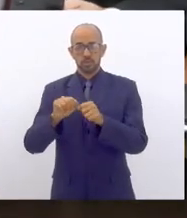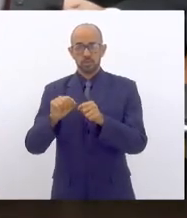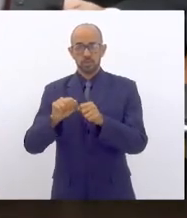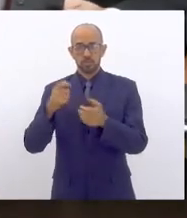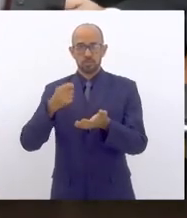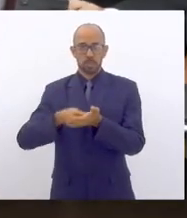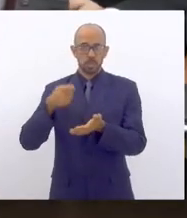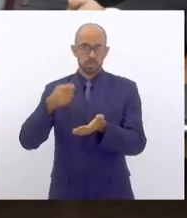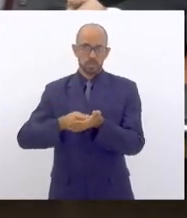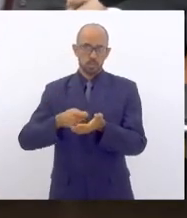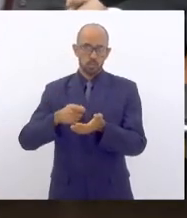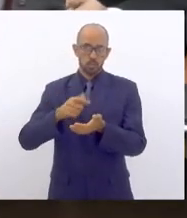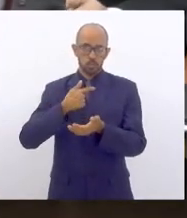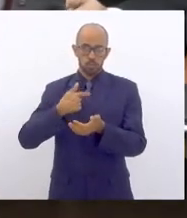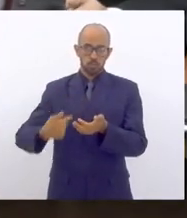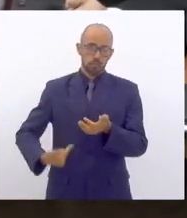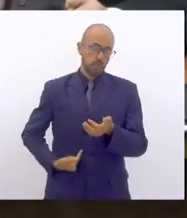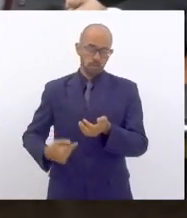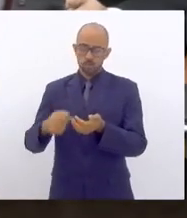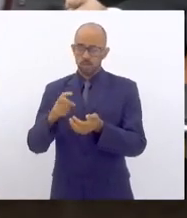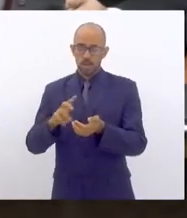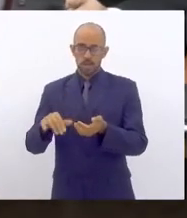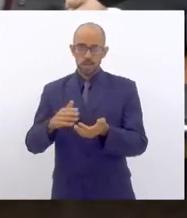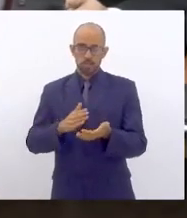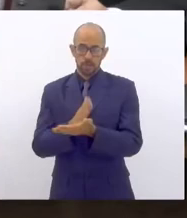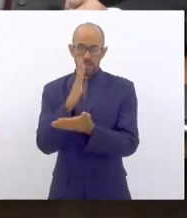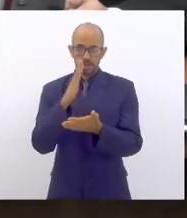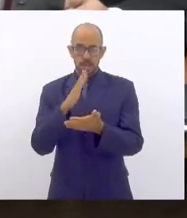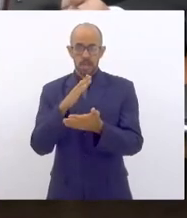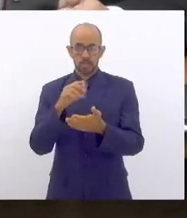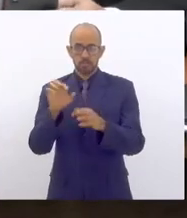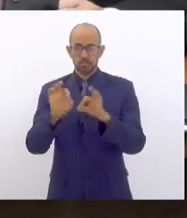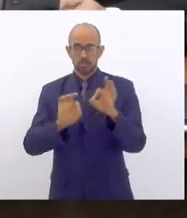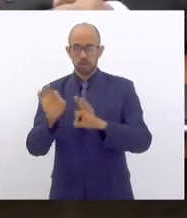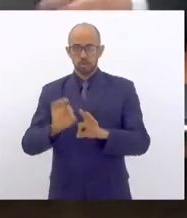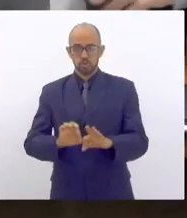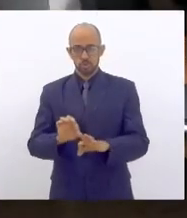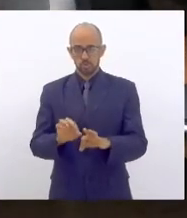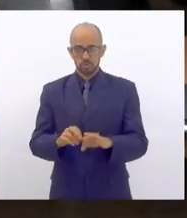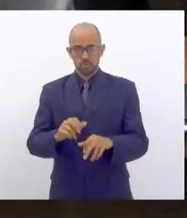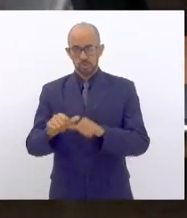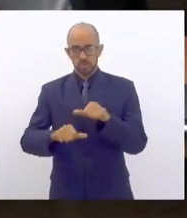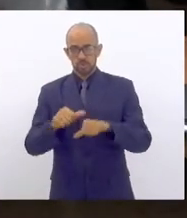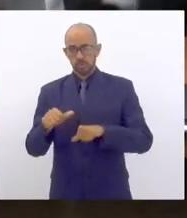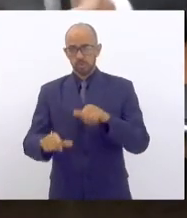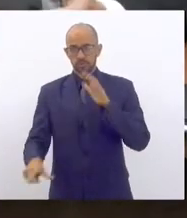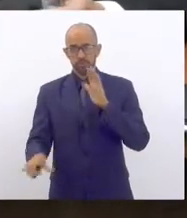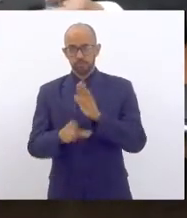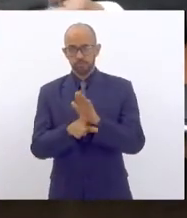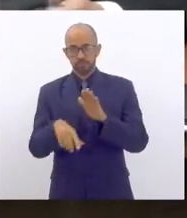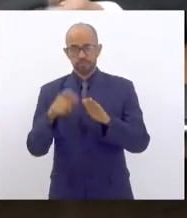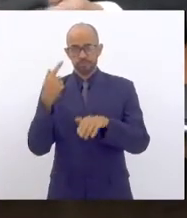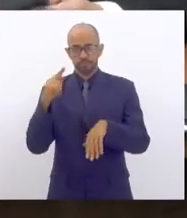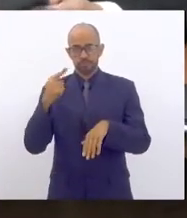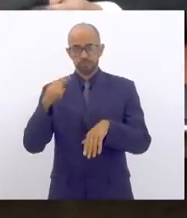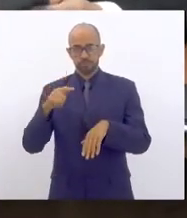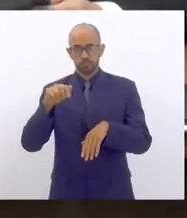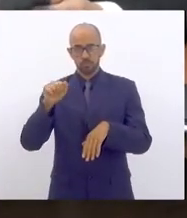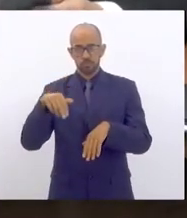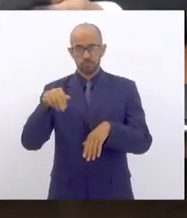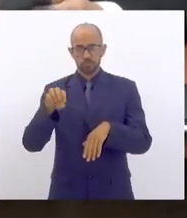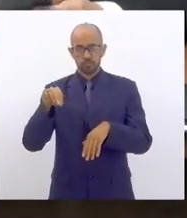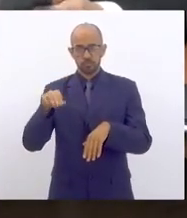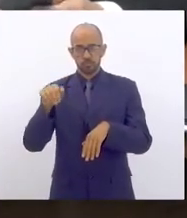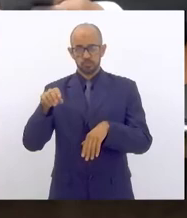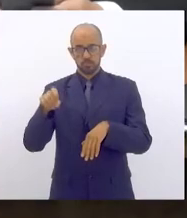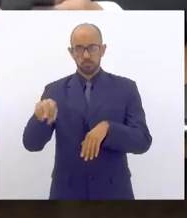governo, para o governo sancionar esse projeto, para virar lei, a gente garantir os animadores culturais como um cargo na